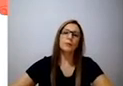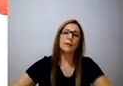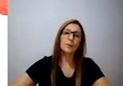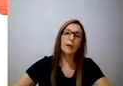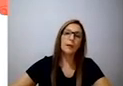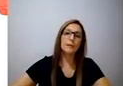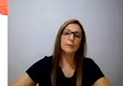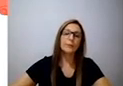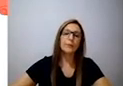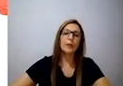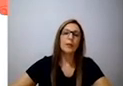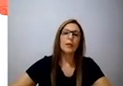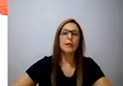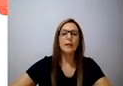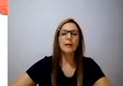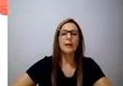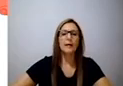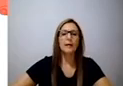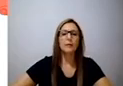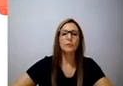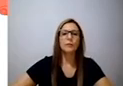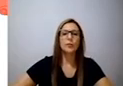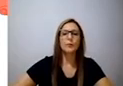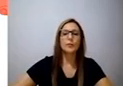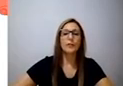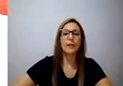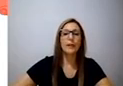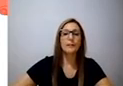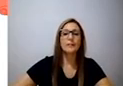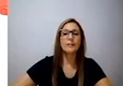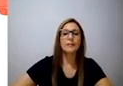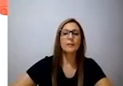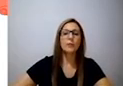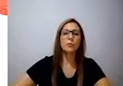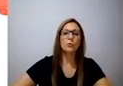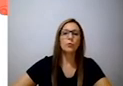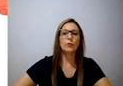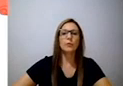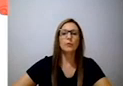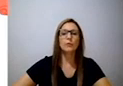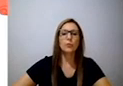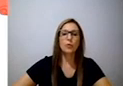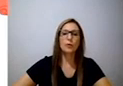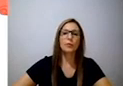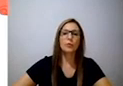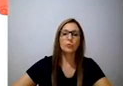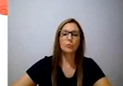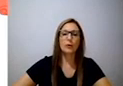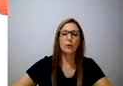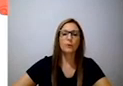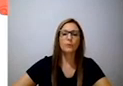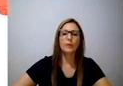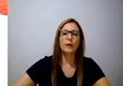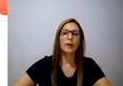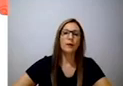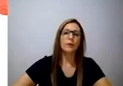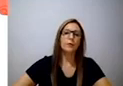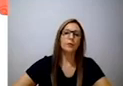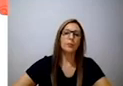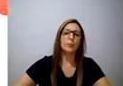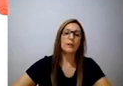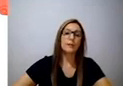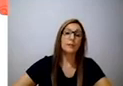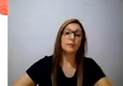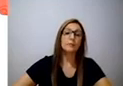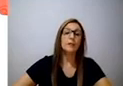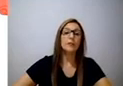perpetuação da espécie. Ele é encarado de formas diferentes, segundo o contexto histórico e cultural. É fonte